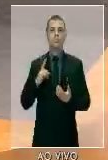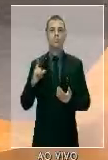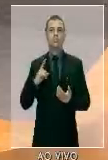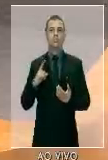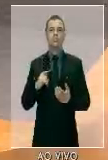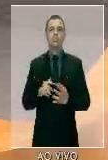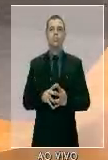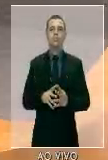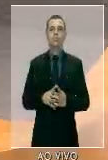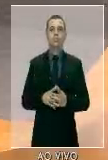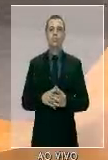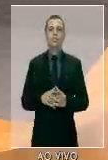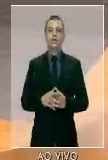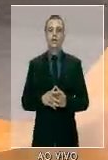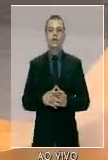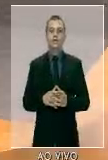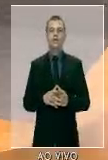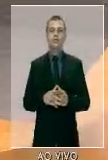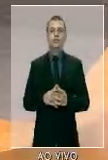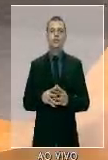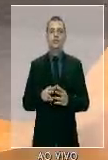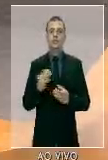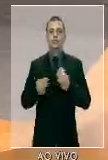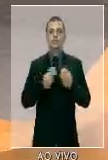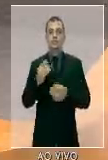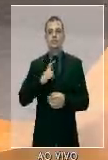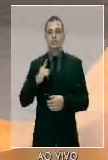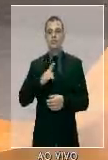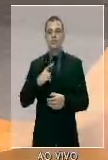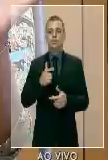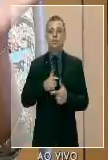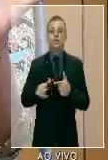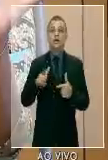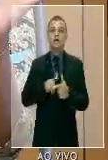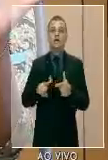o caso da prefeita Maura Jorge.